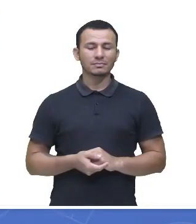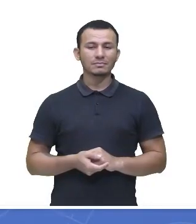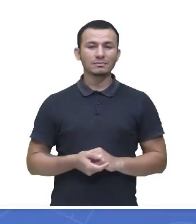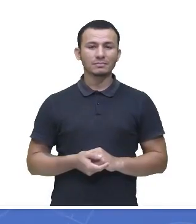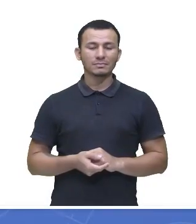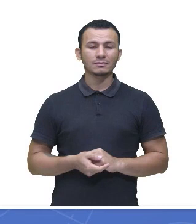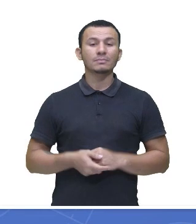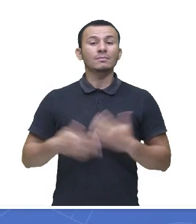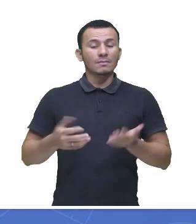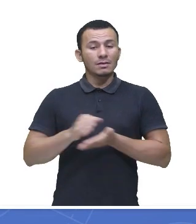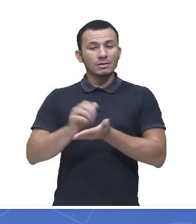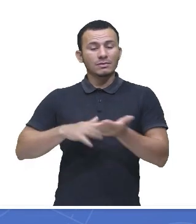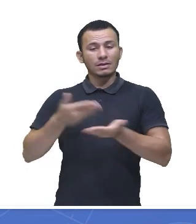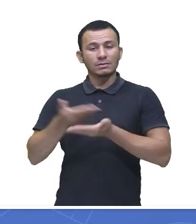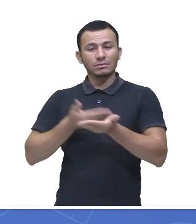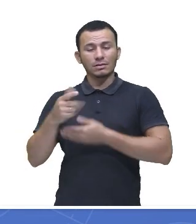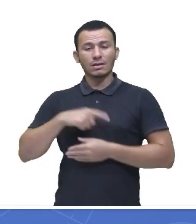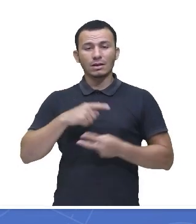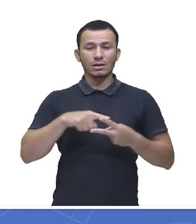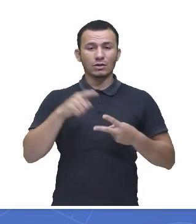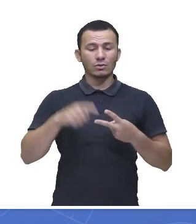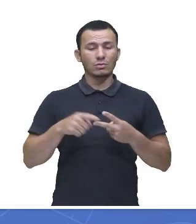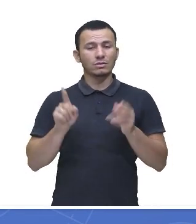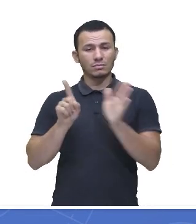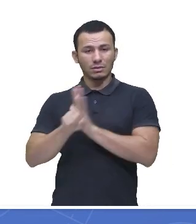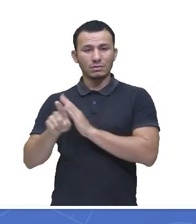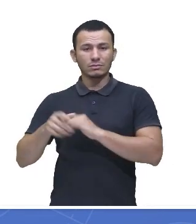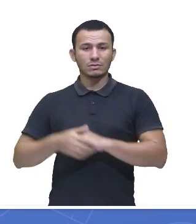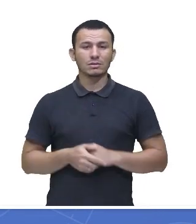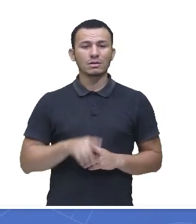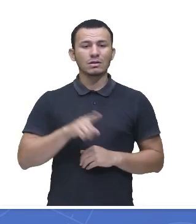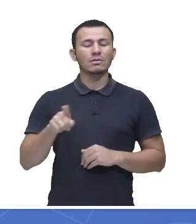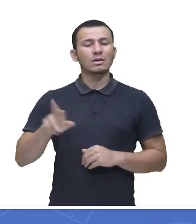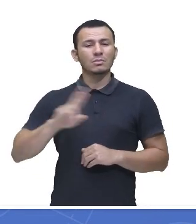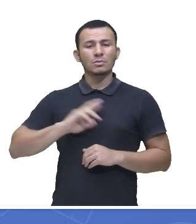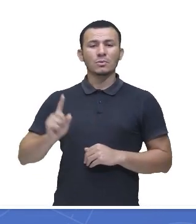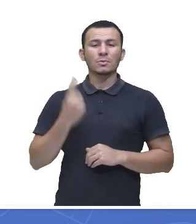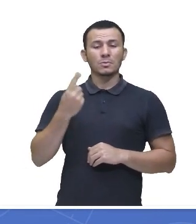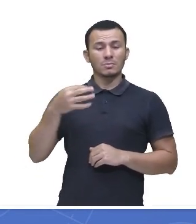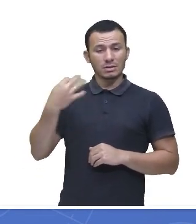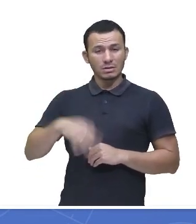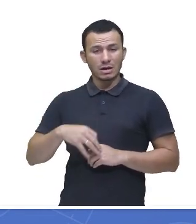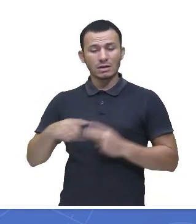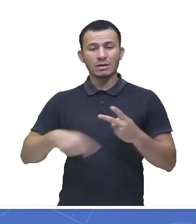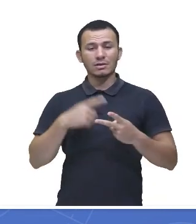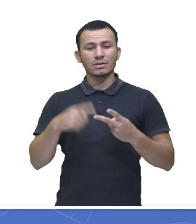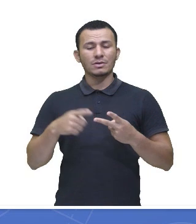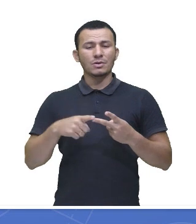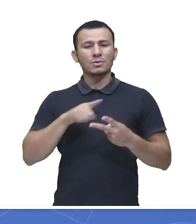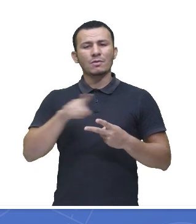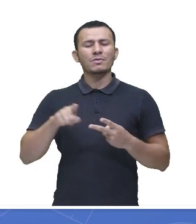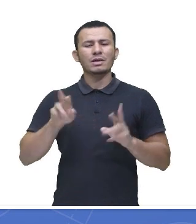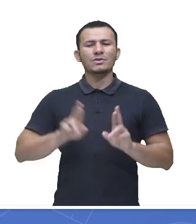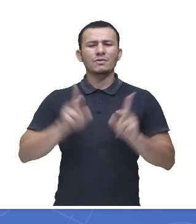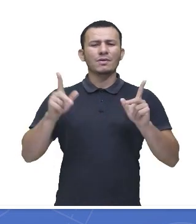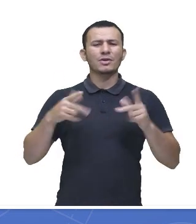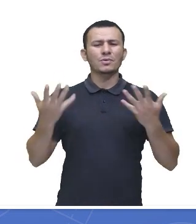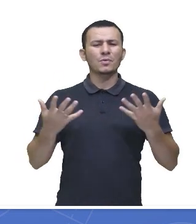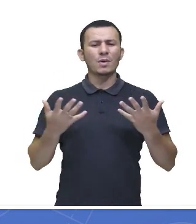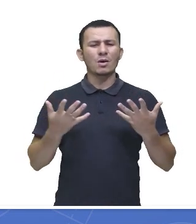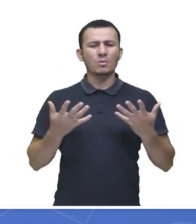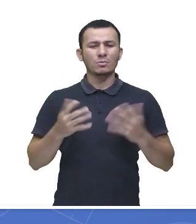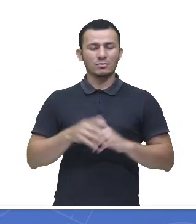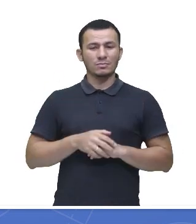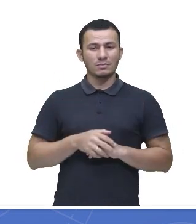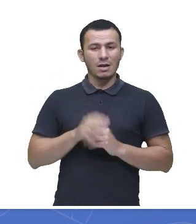Na nossa dinâmica local, a gente tem 2 questões. A primeira, para você marcar a alternativa correta, e vamos para a segunda, para você diferenciar digestão mecânica e